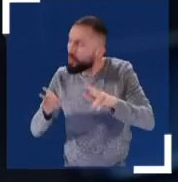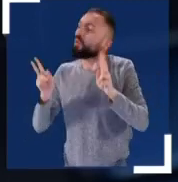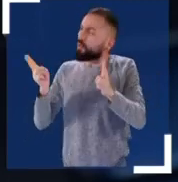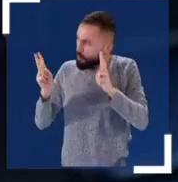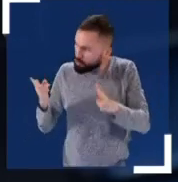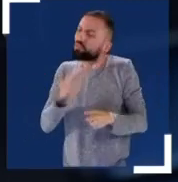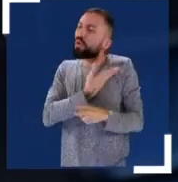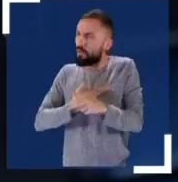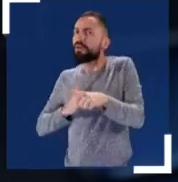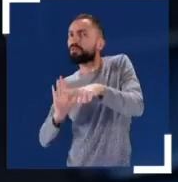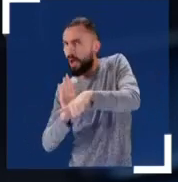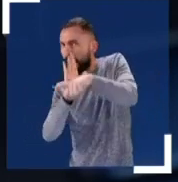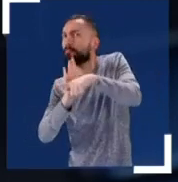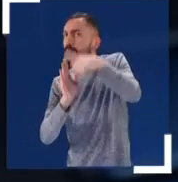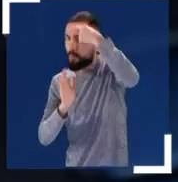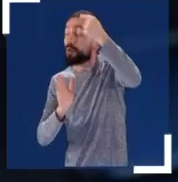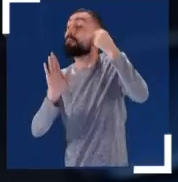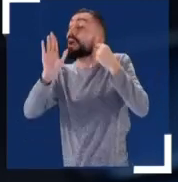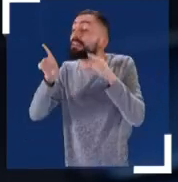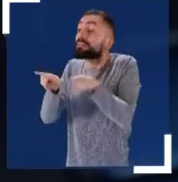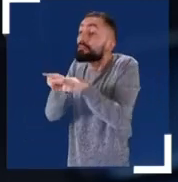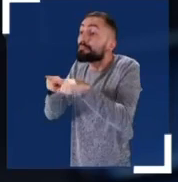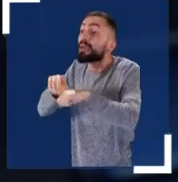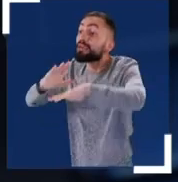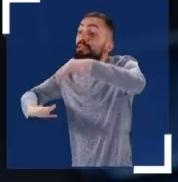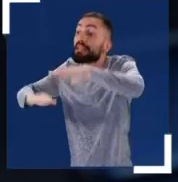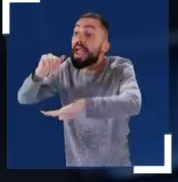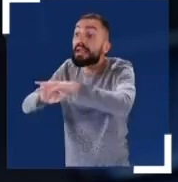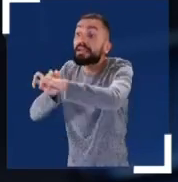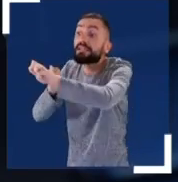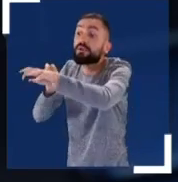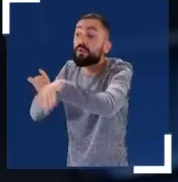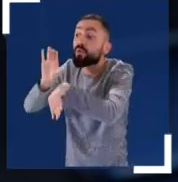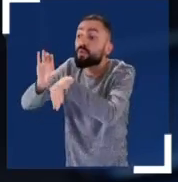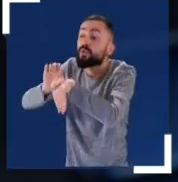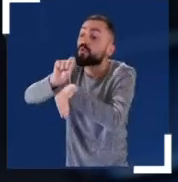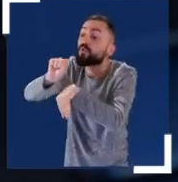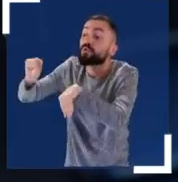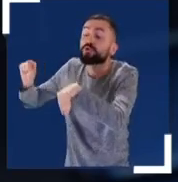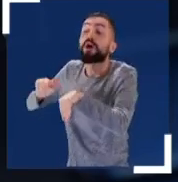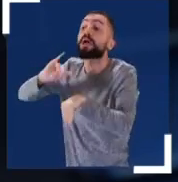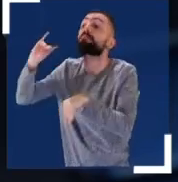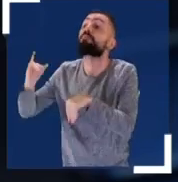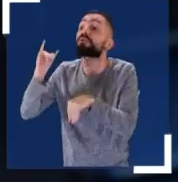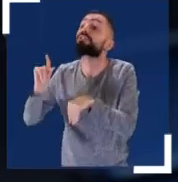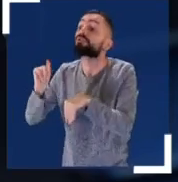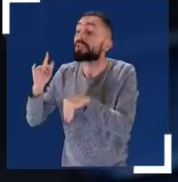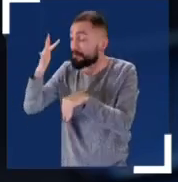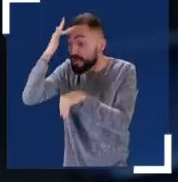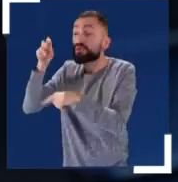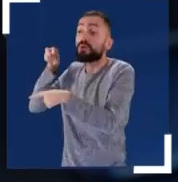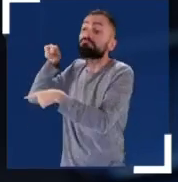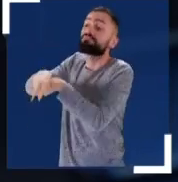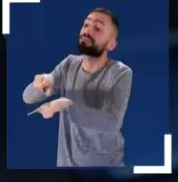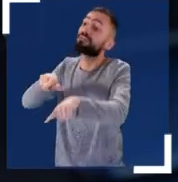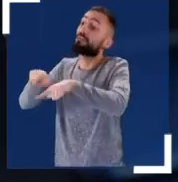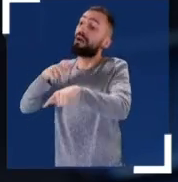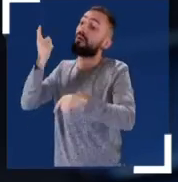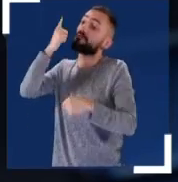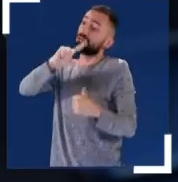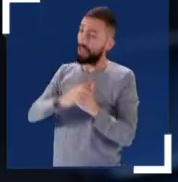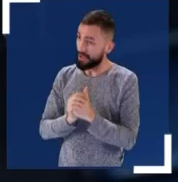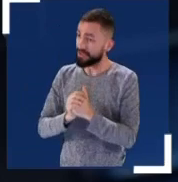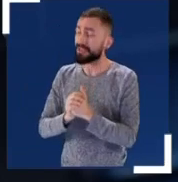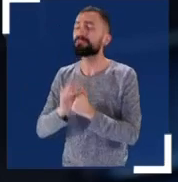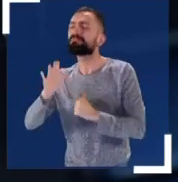do Estado de São Paulo. Porque o ensino técnico viabiliza a introdução daquela pessoa no campo do trabalho. Cerca